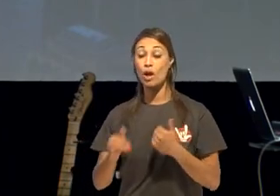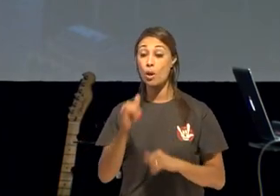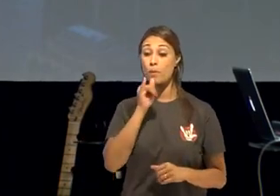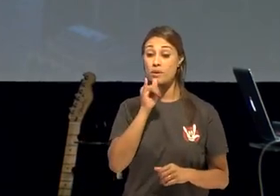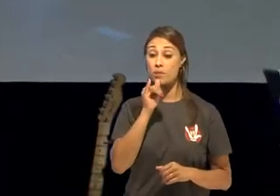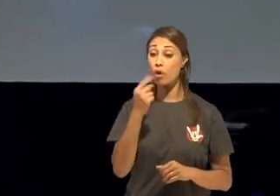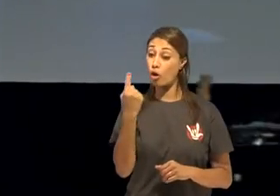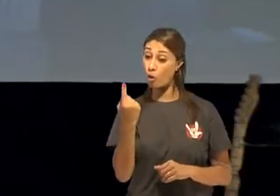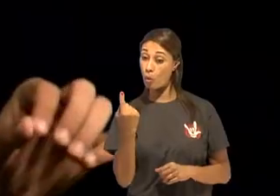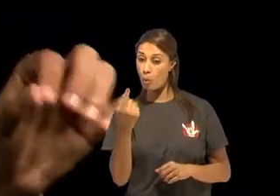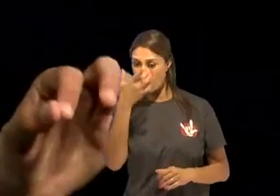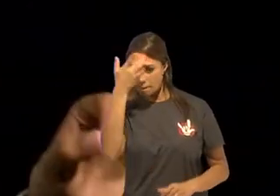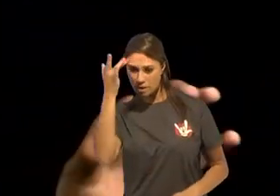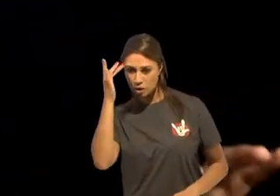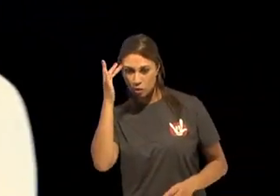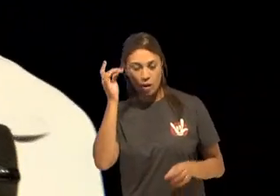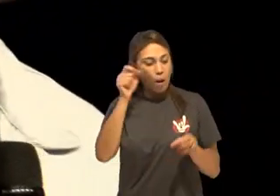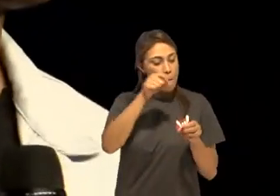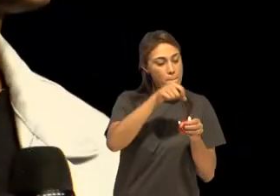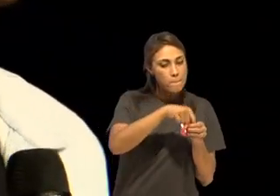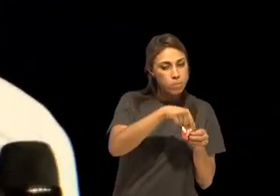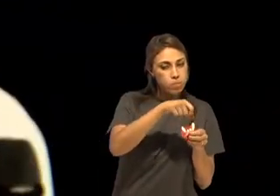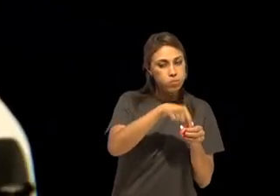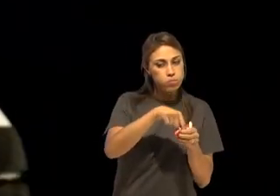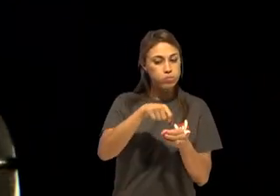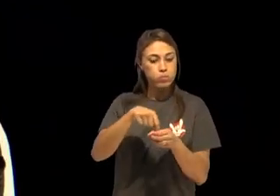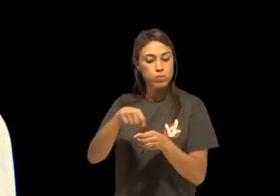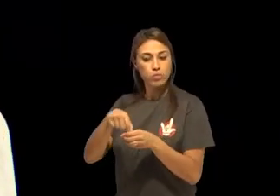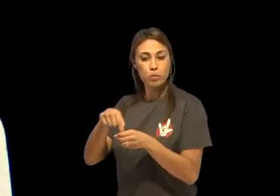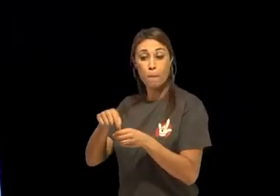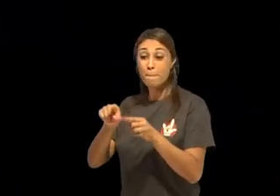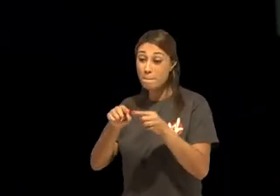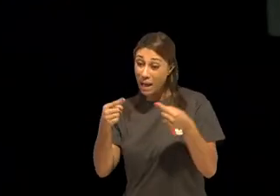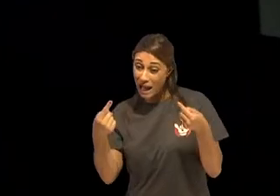aqui terminar contando uma historinha.